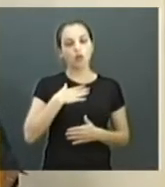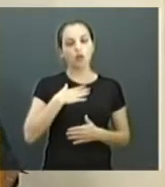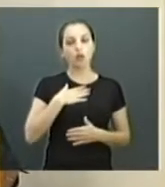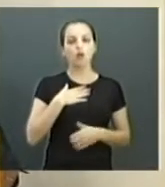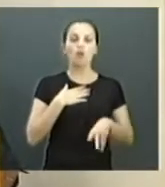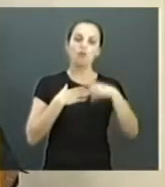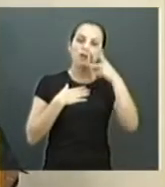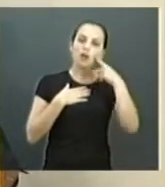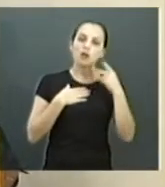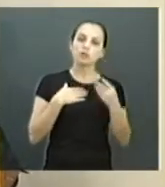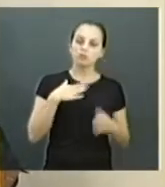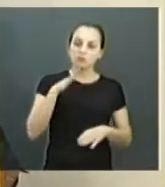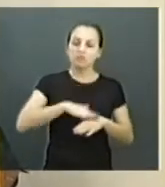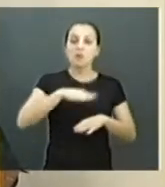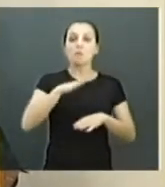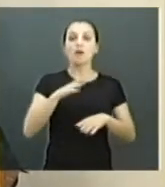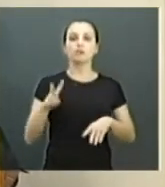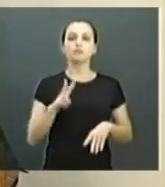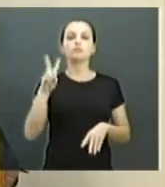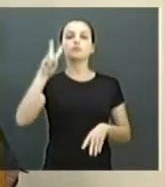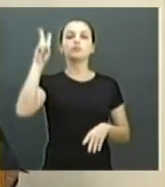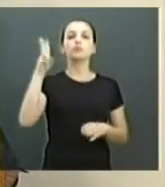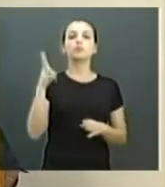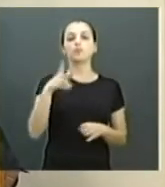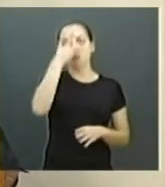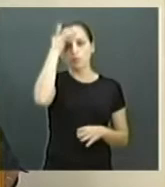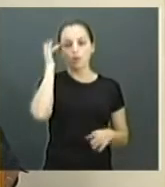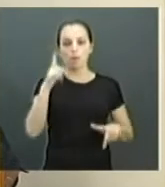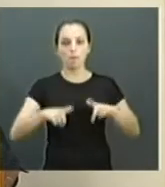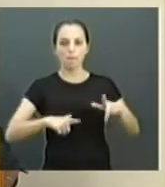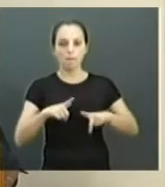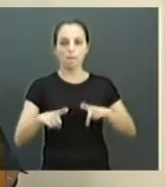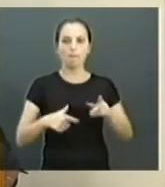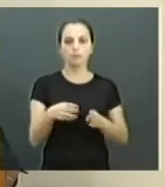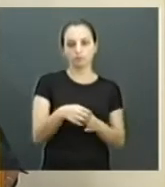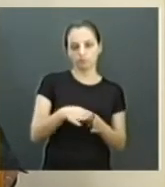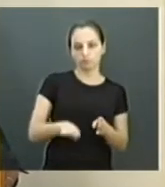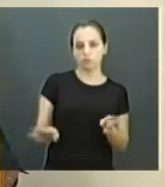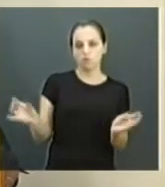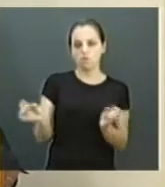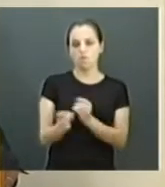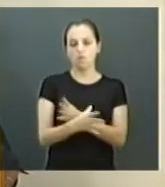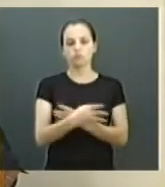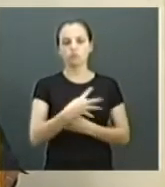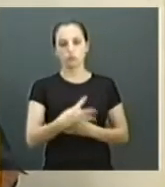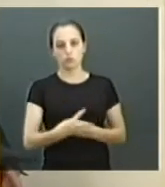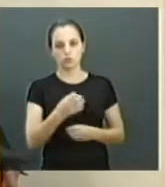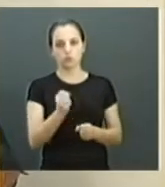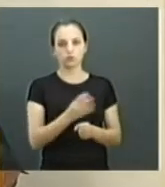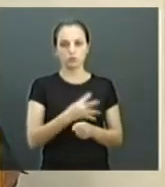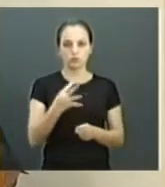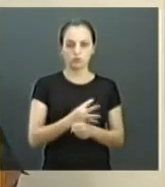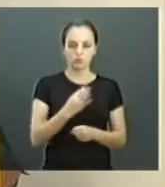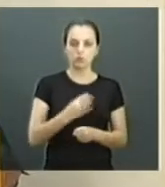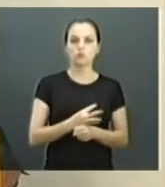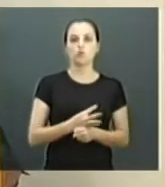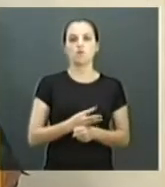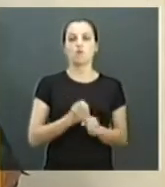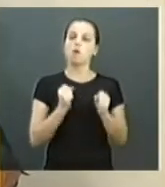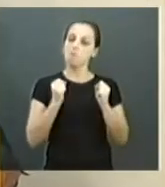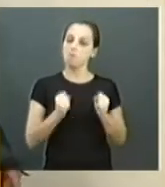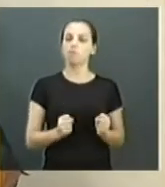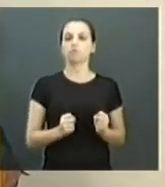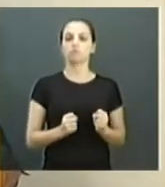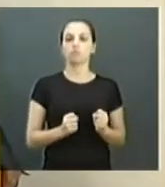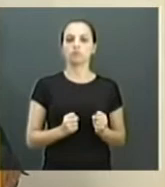mais deu valorização ao servidor. Nos finais dos 4 anos. Ia ser, e pode ser.